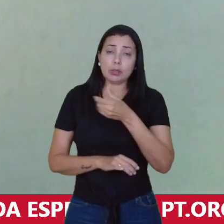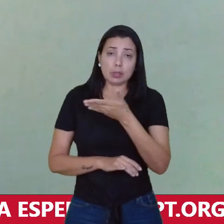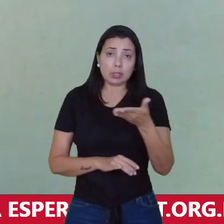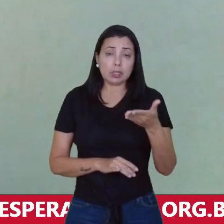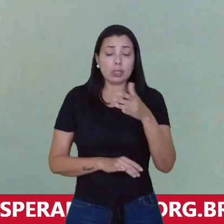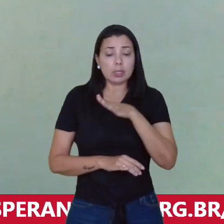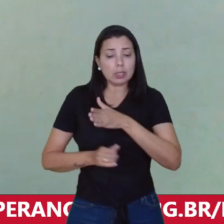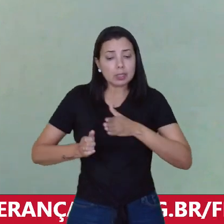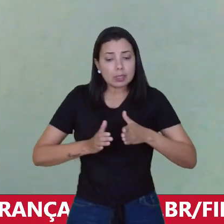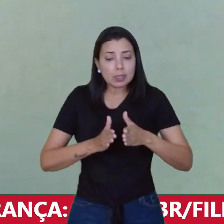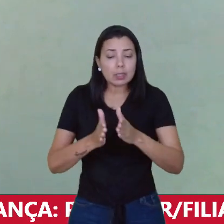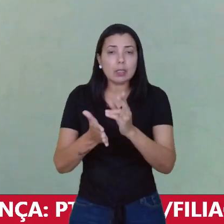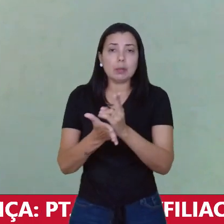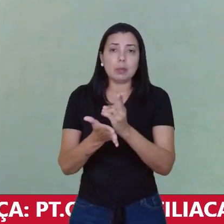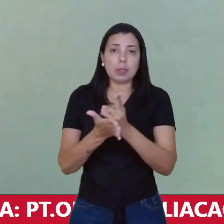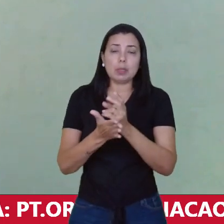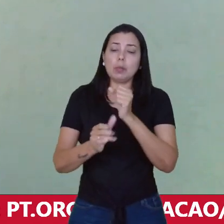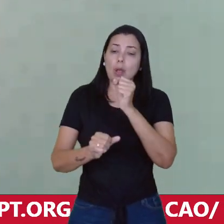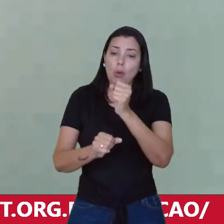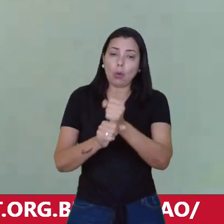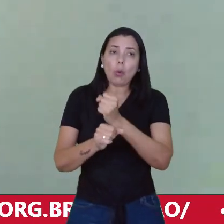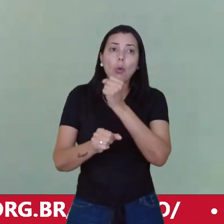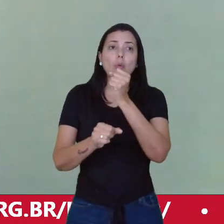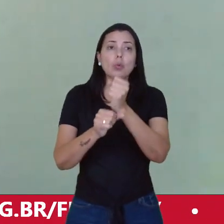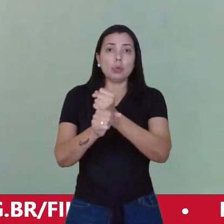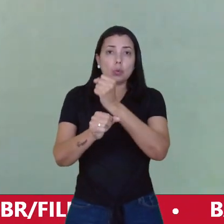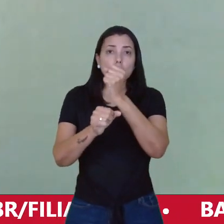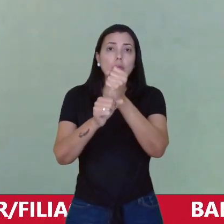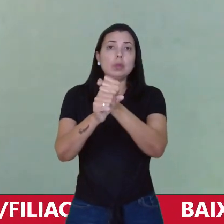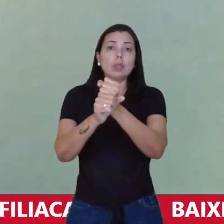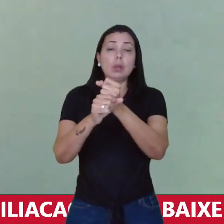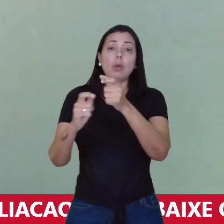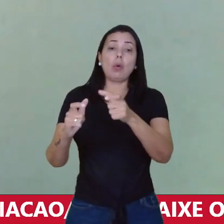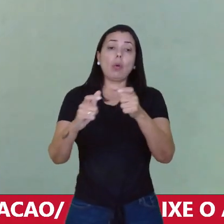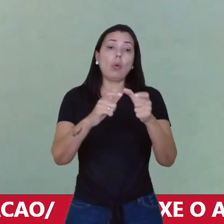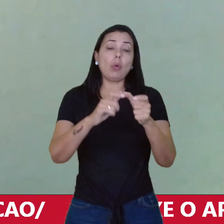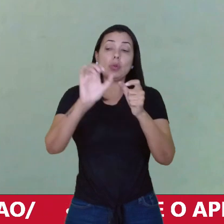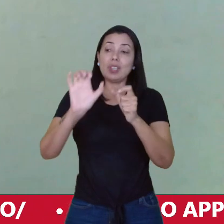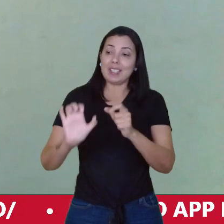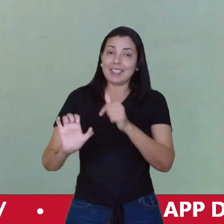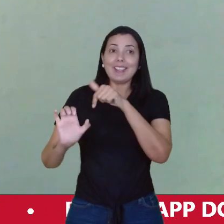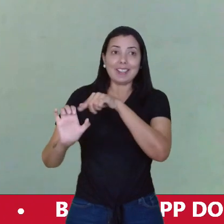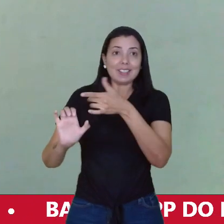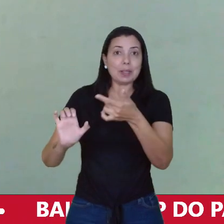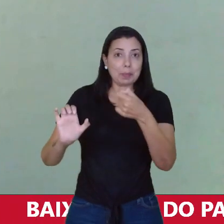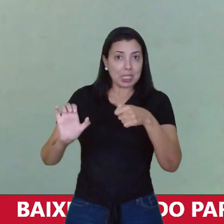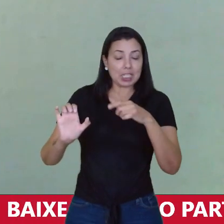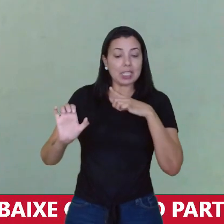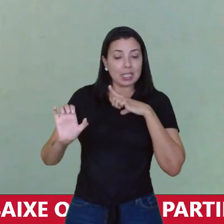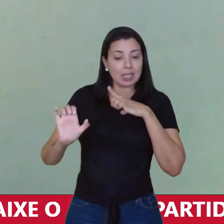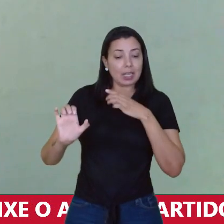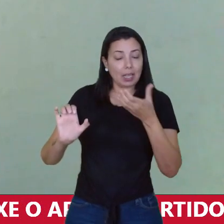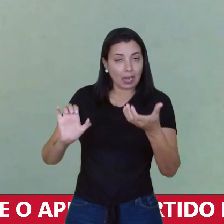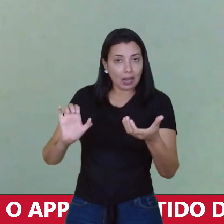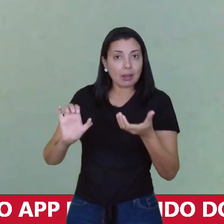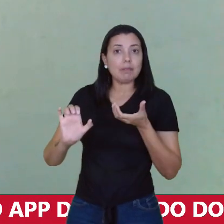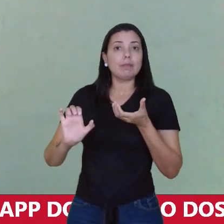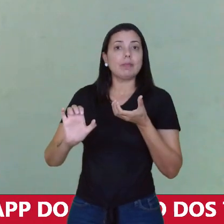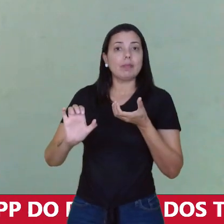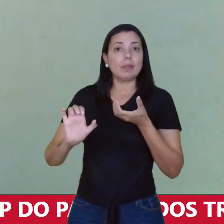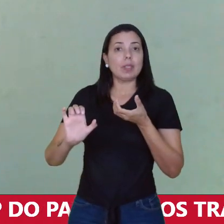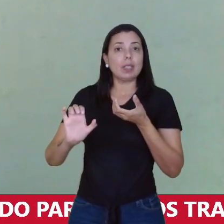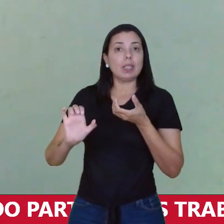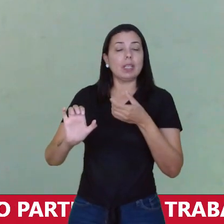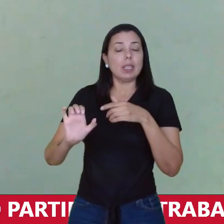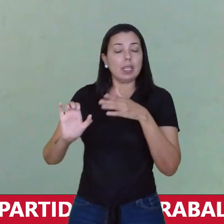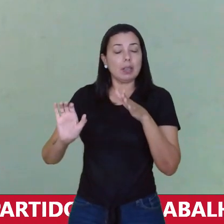nesse caminho mesmo, essa construção onde a esquerda deve tomar partido e levantar